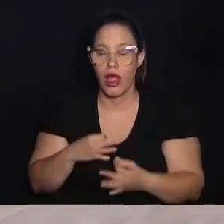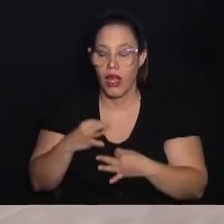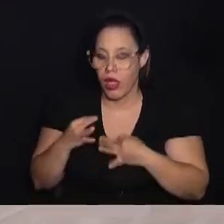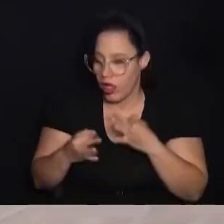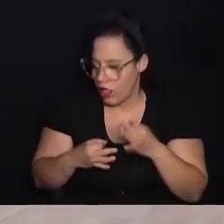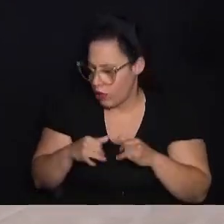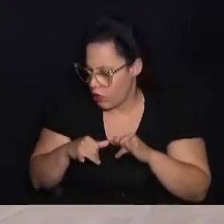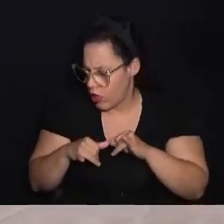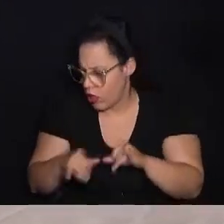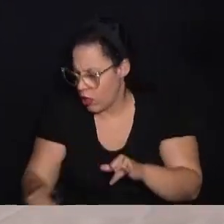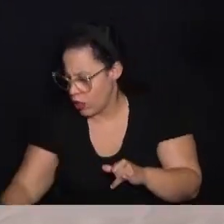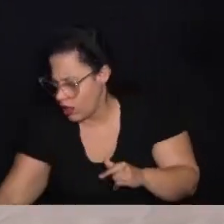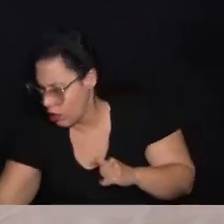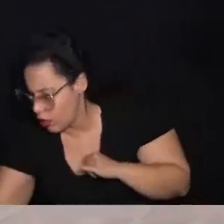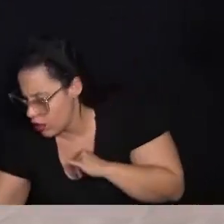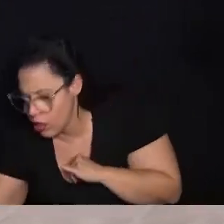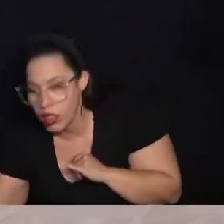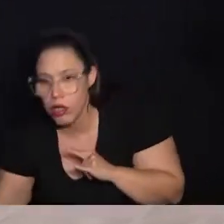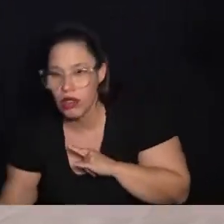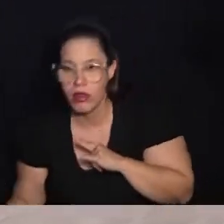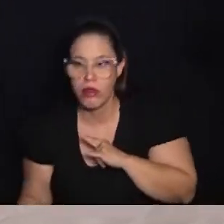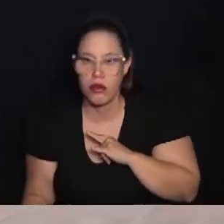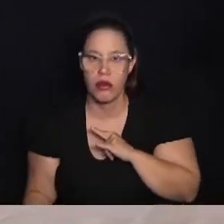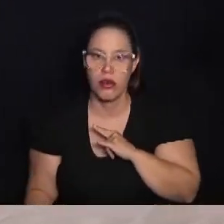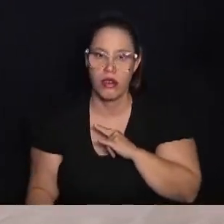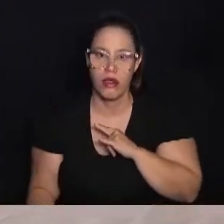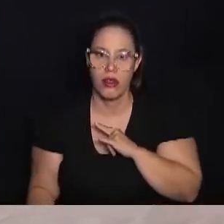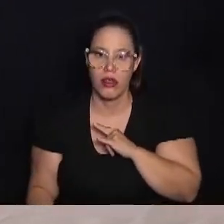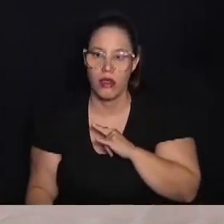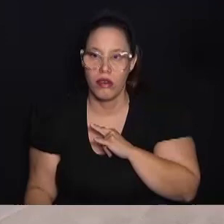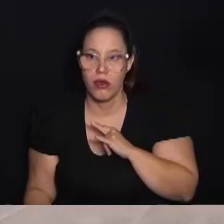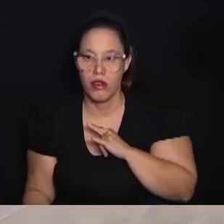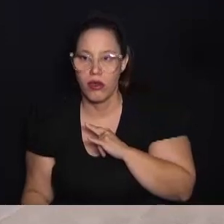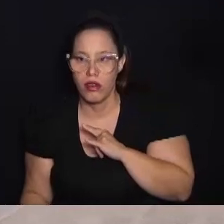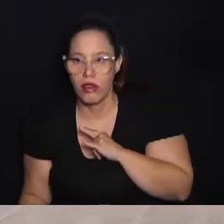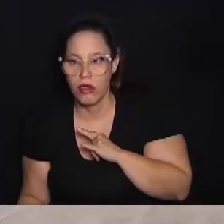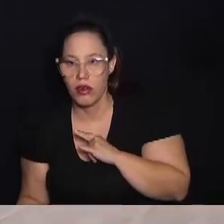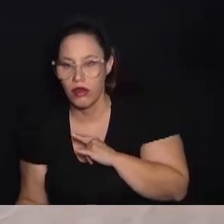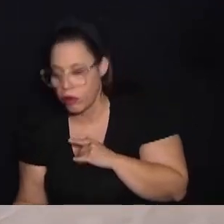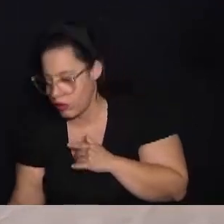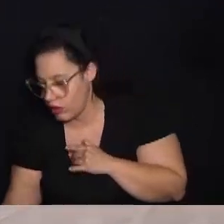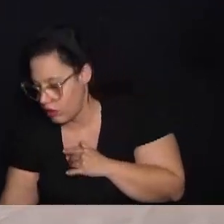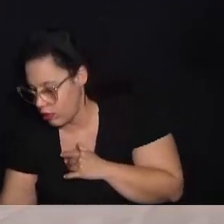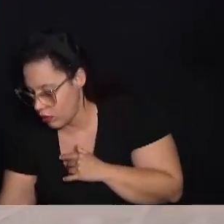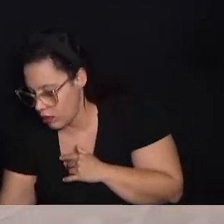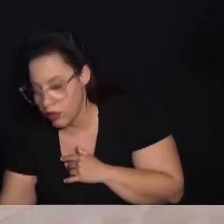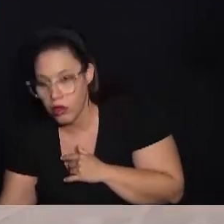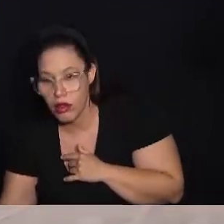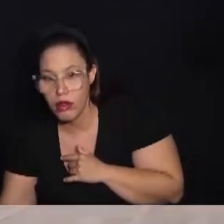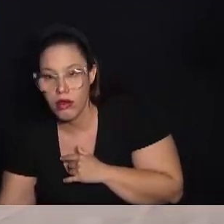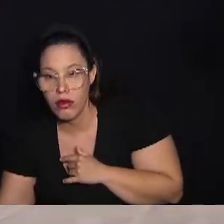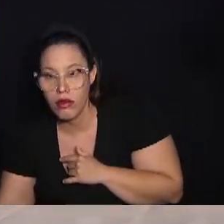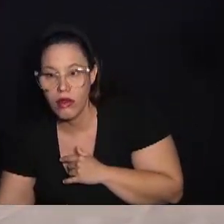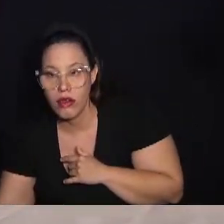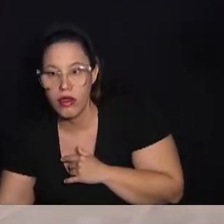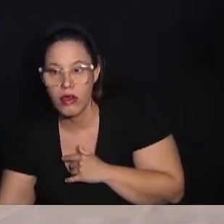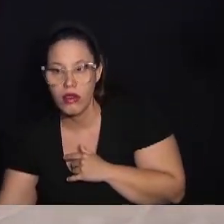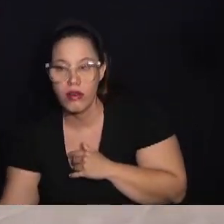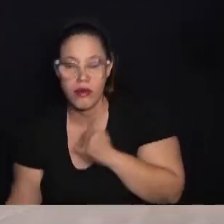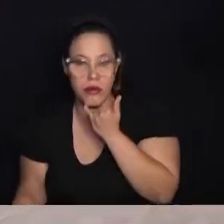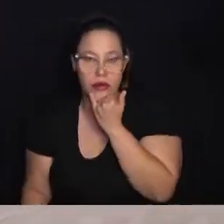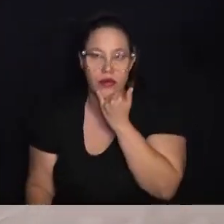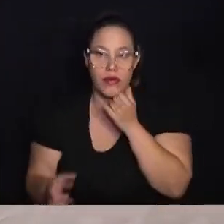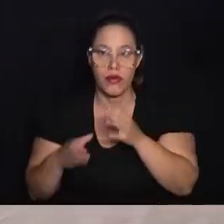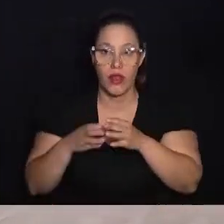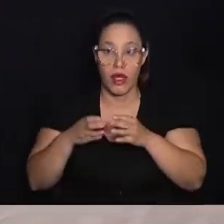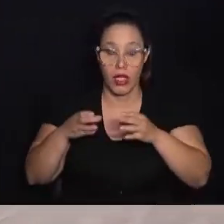de evitar as grandes marcas. O que acontece? Você acaba tendo grandes grupos que a gente chama de oligopólios. O que são oligopólios? São